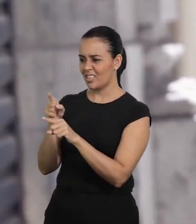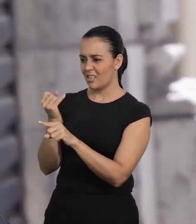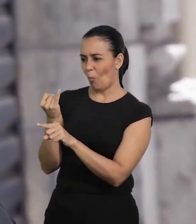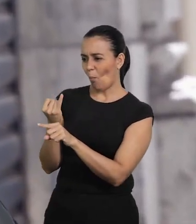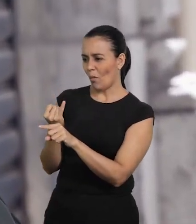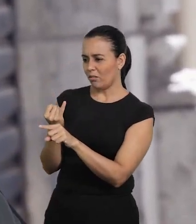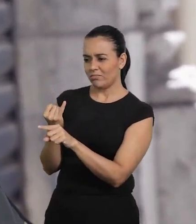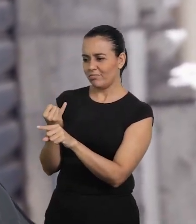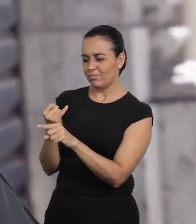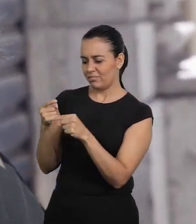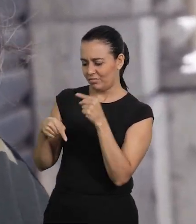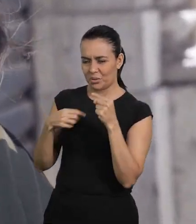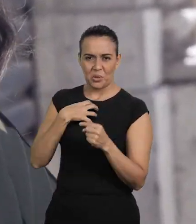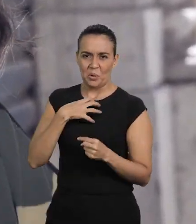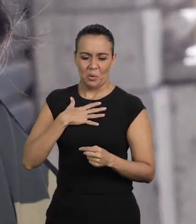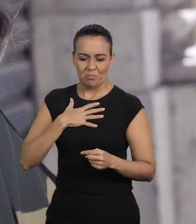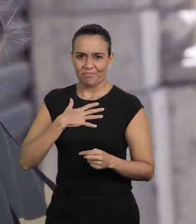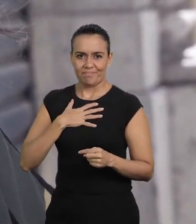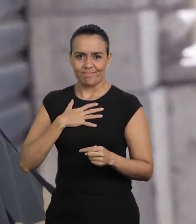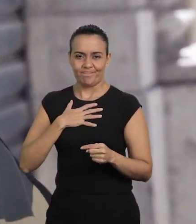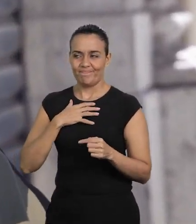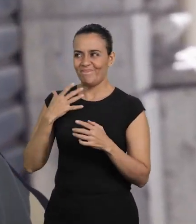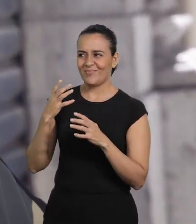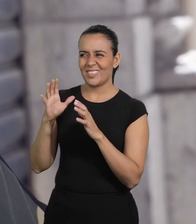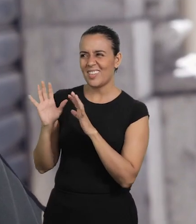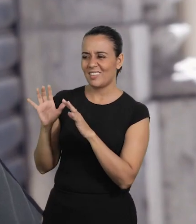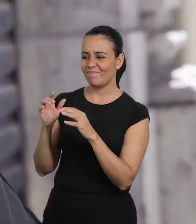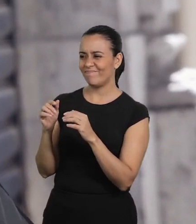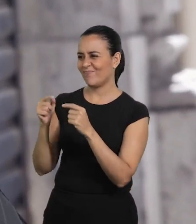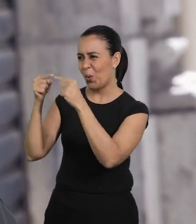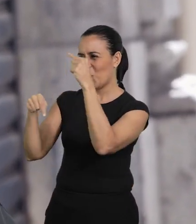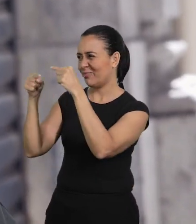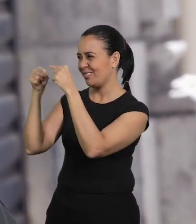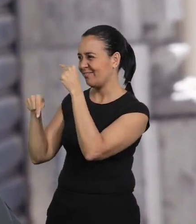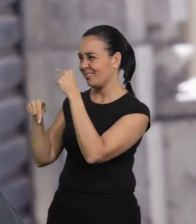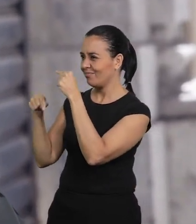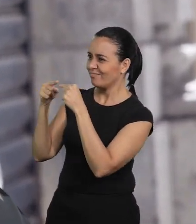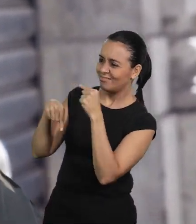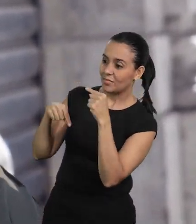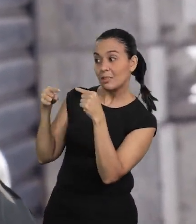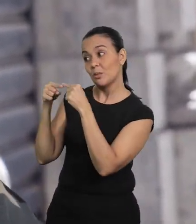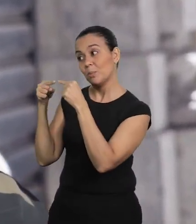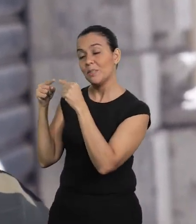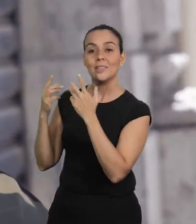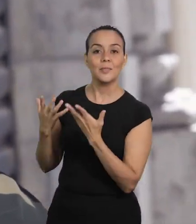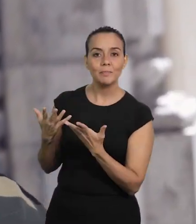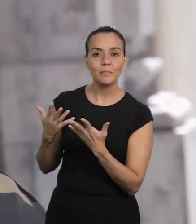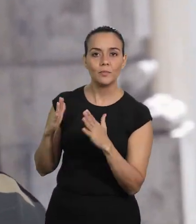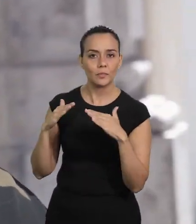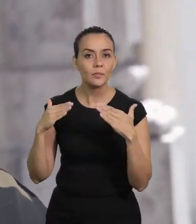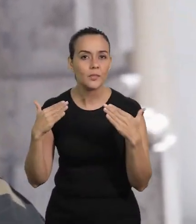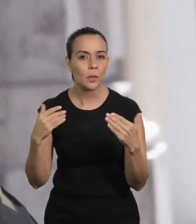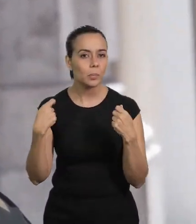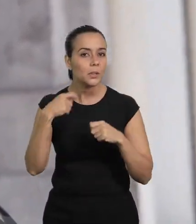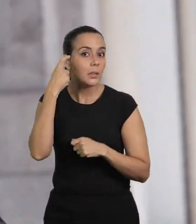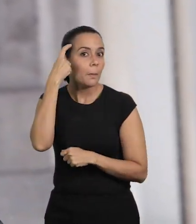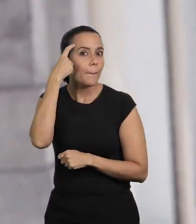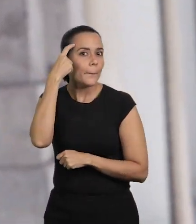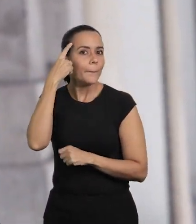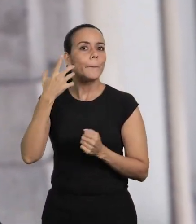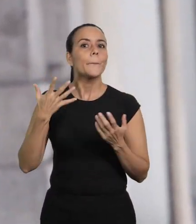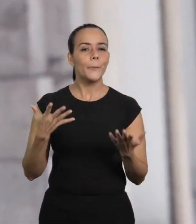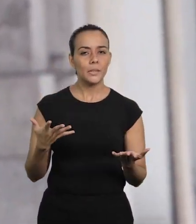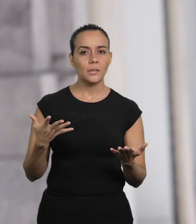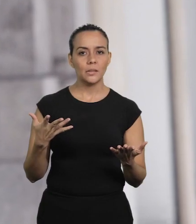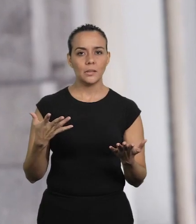estão vivendo e não se encaixam em nenhuma das caixas, né? Então esse processo de ficar buscando o